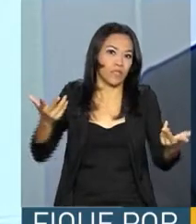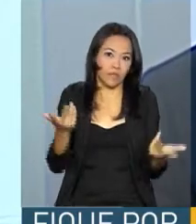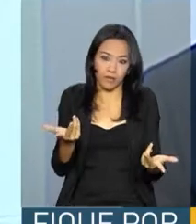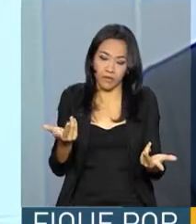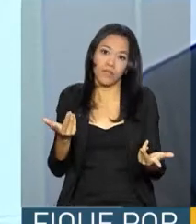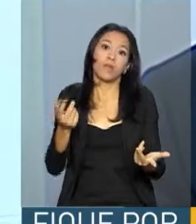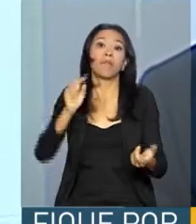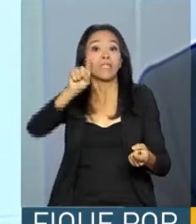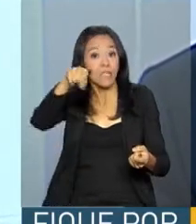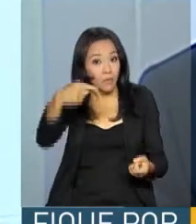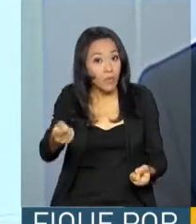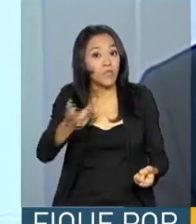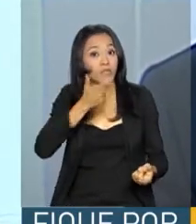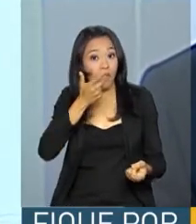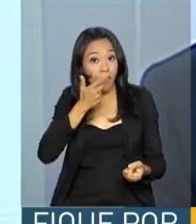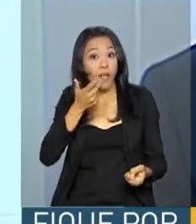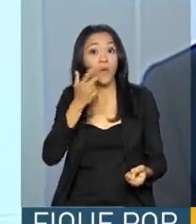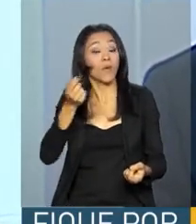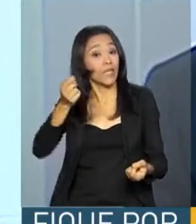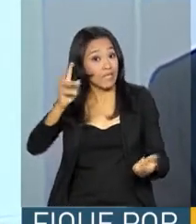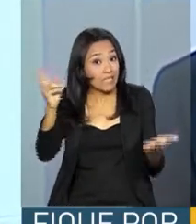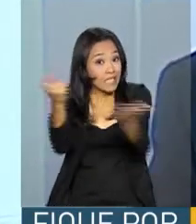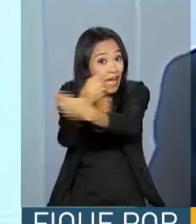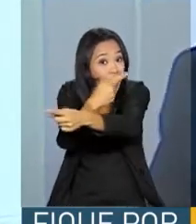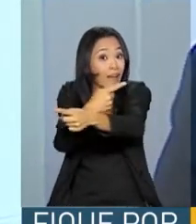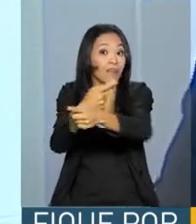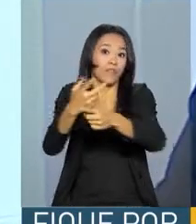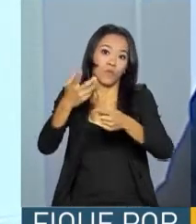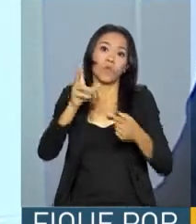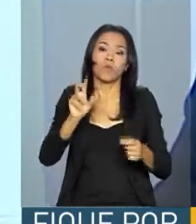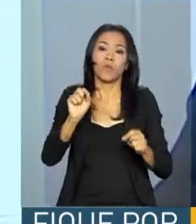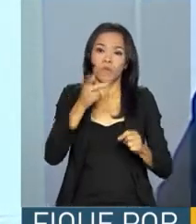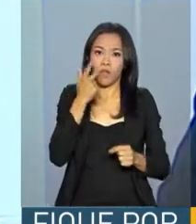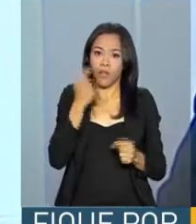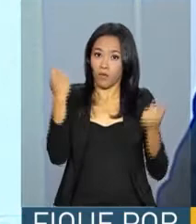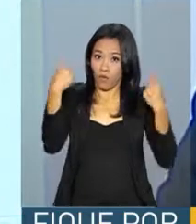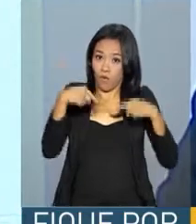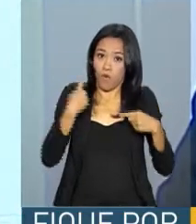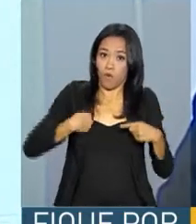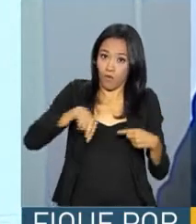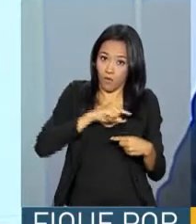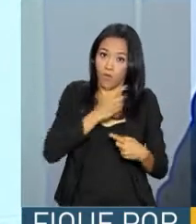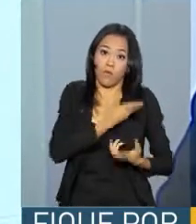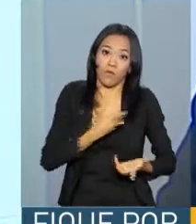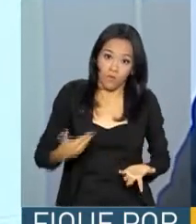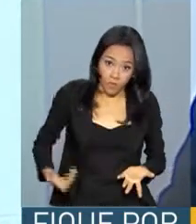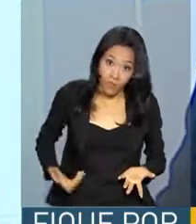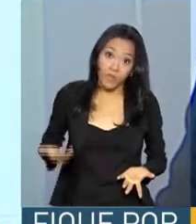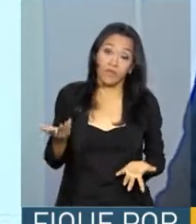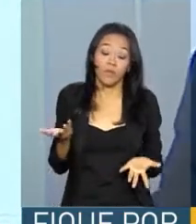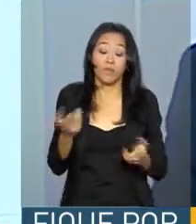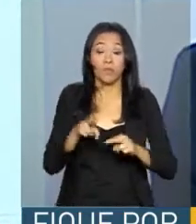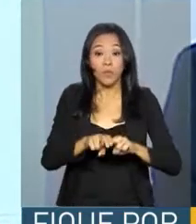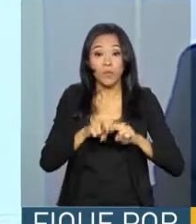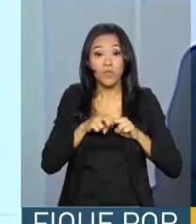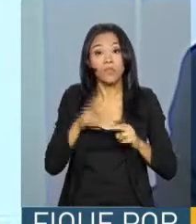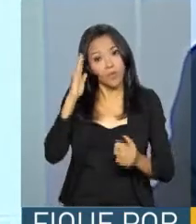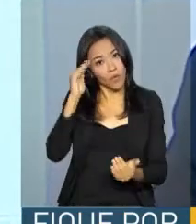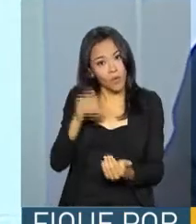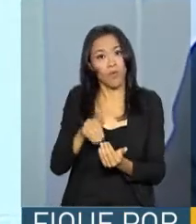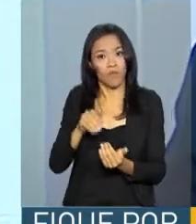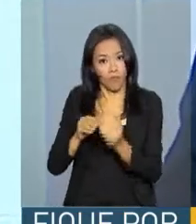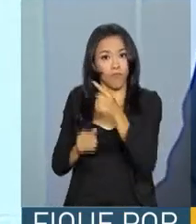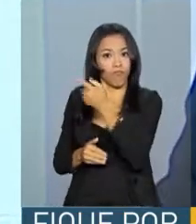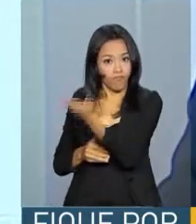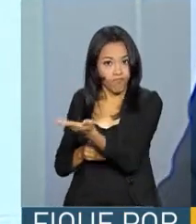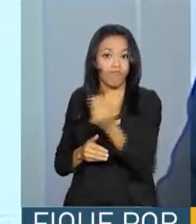a desdizer. Mas o desdizer não tem, muitas vezes, a mesma significação do que antes se disse. Não é? Por isso que concordo com você,